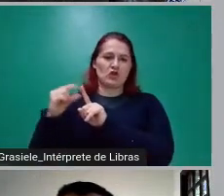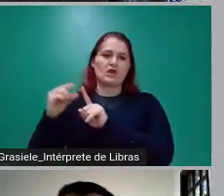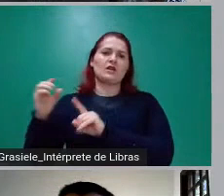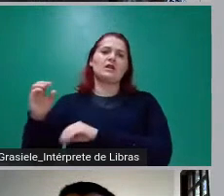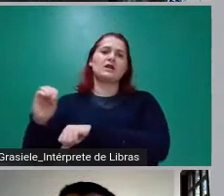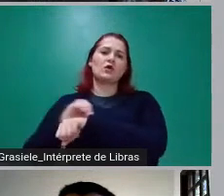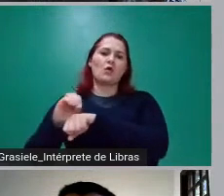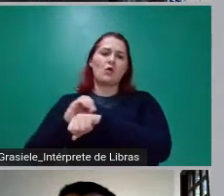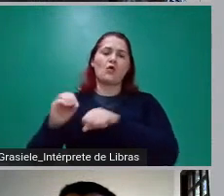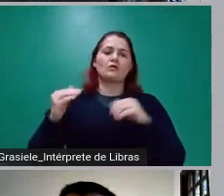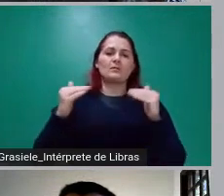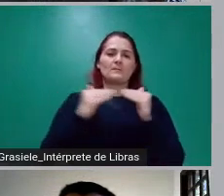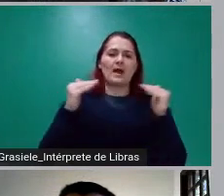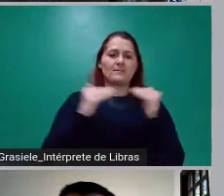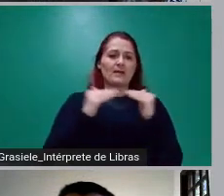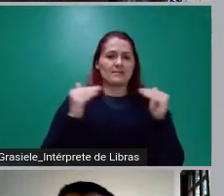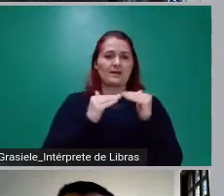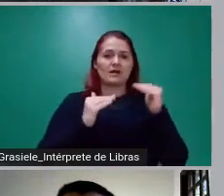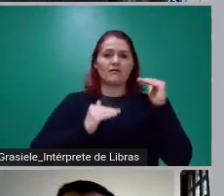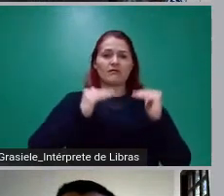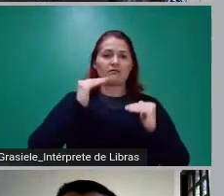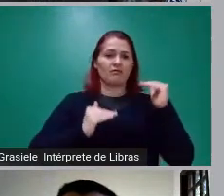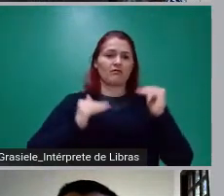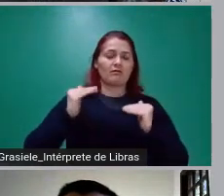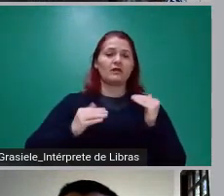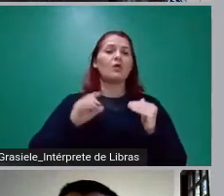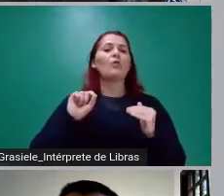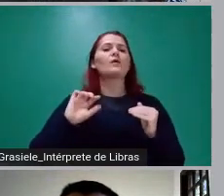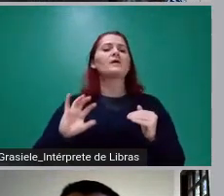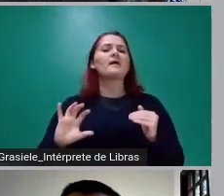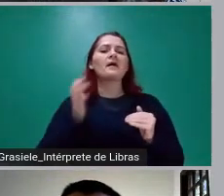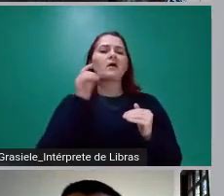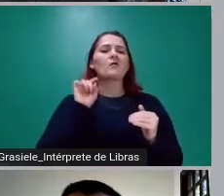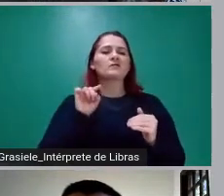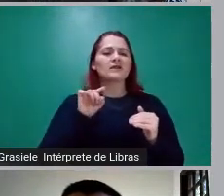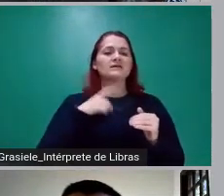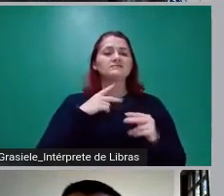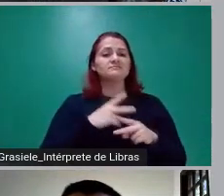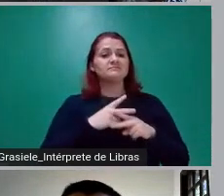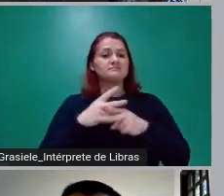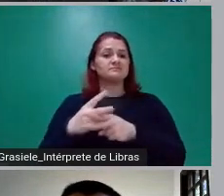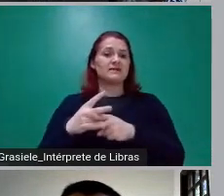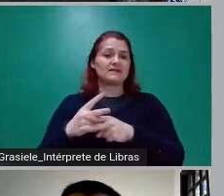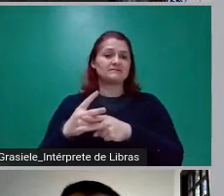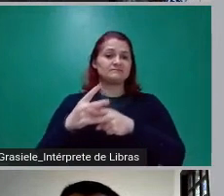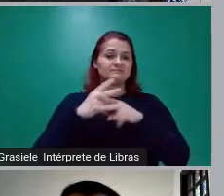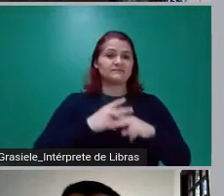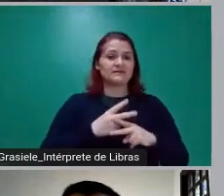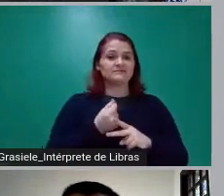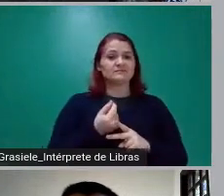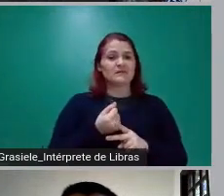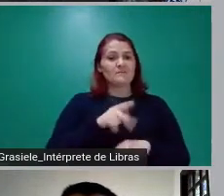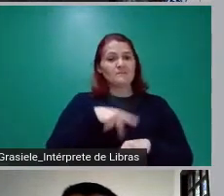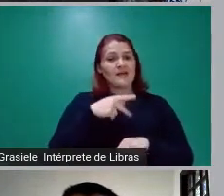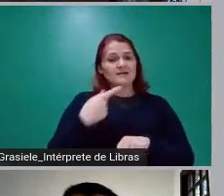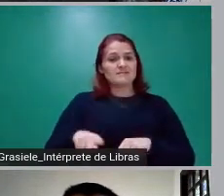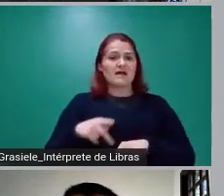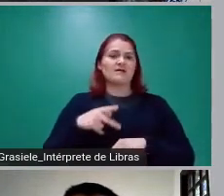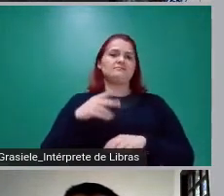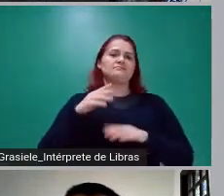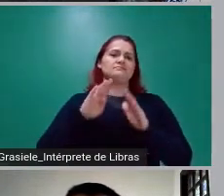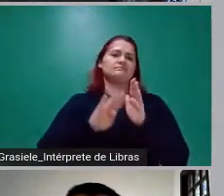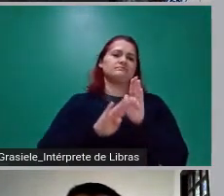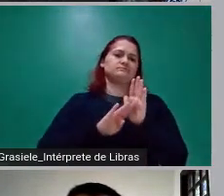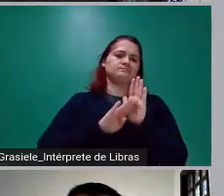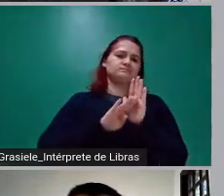petróleo, esse excesso de liquidez ele foi canalizado para empréstimos aos países considerados de terceiro mundo, com atrativos